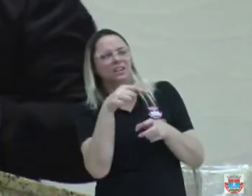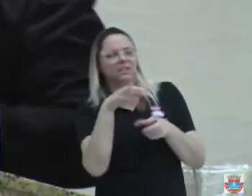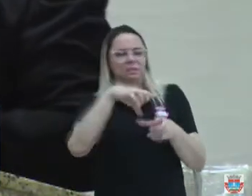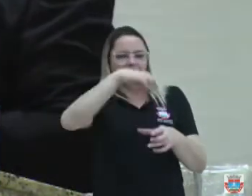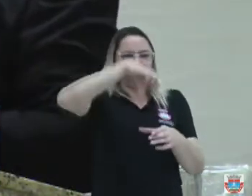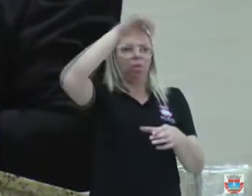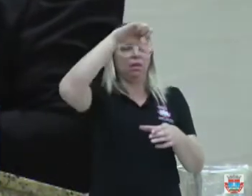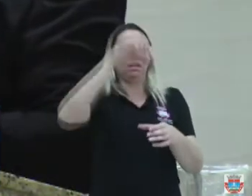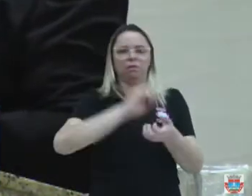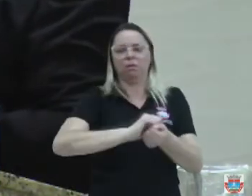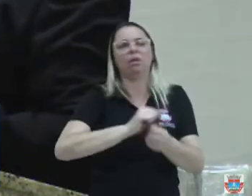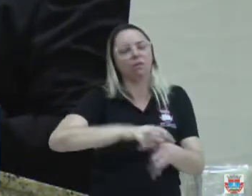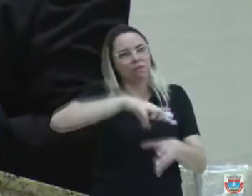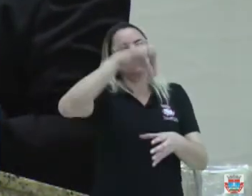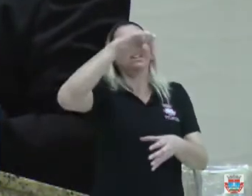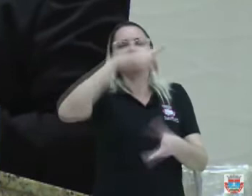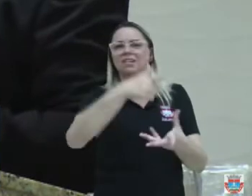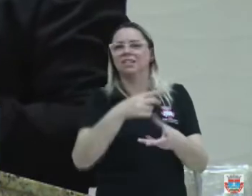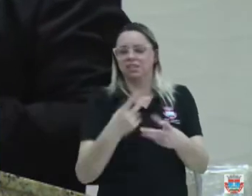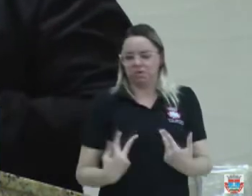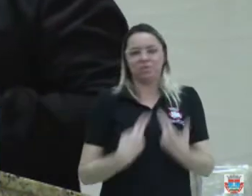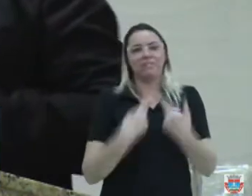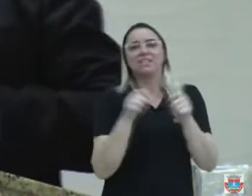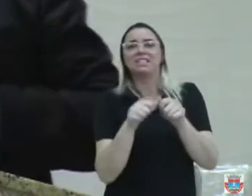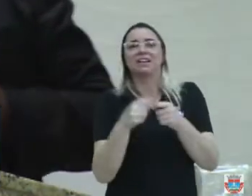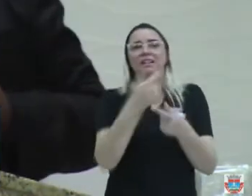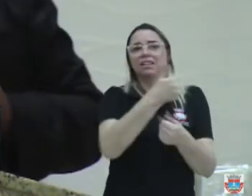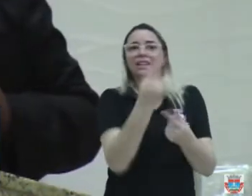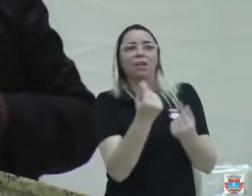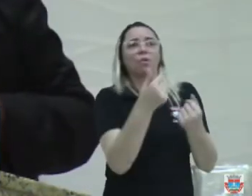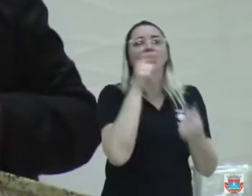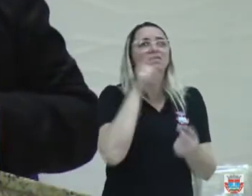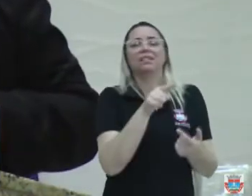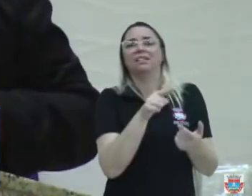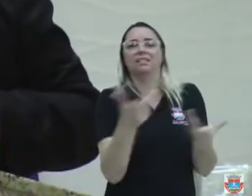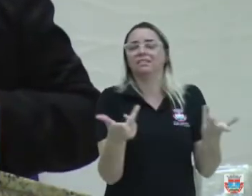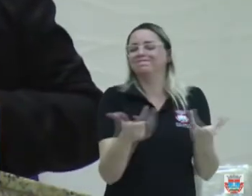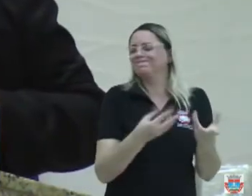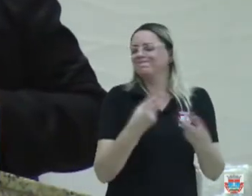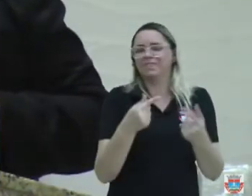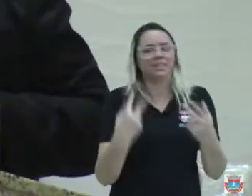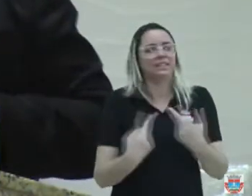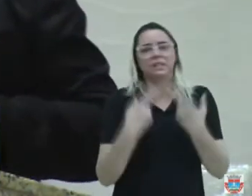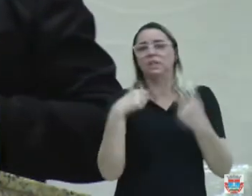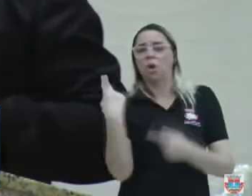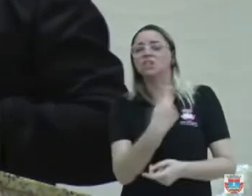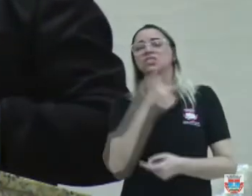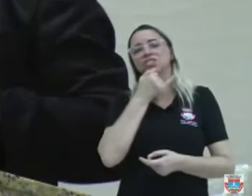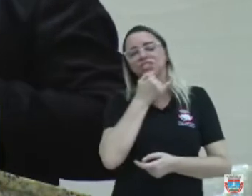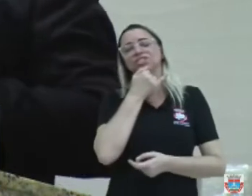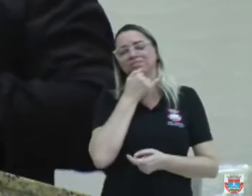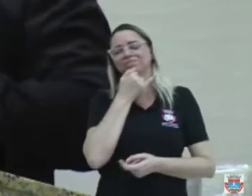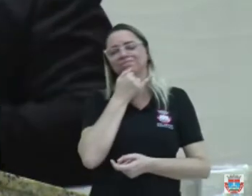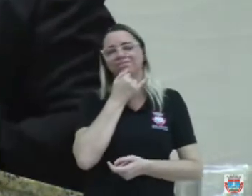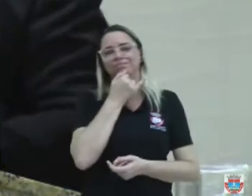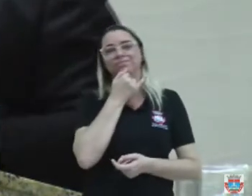pessoas desfazendo seus bens para fazer uma cirurgia, e a gente fica triste por isso,